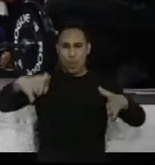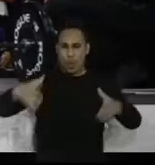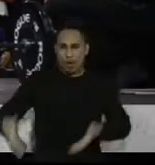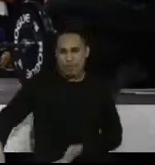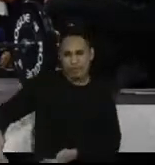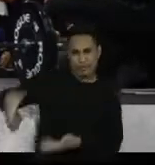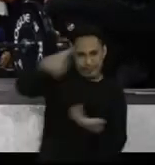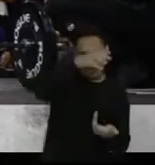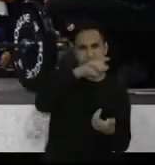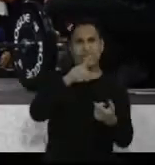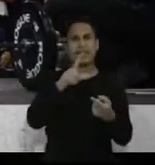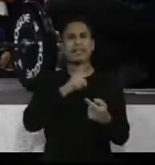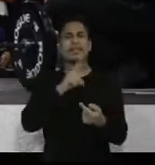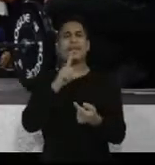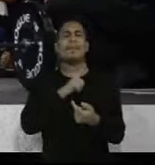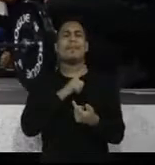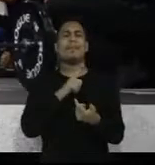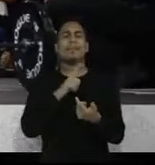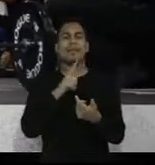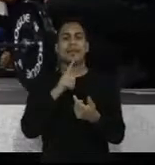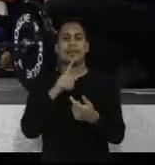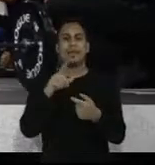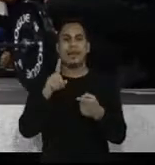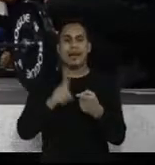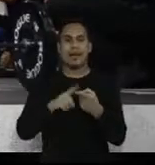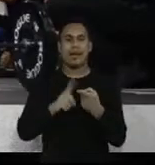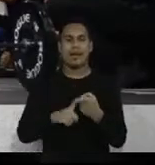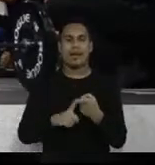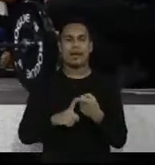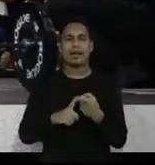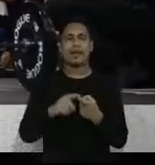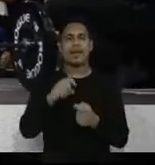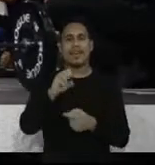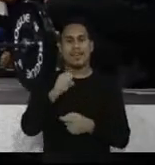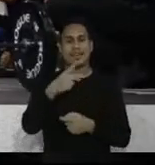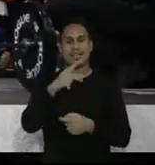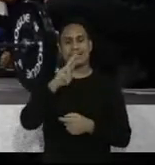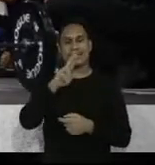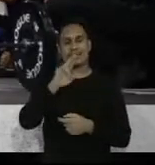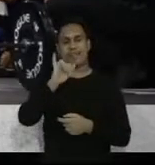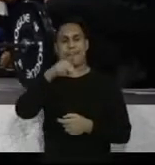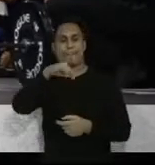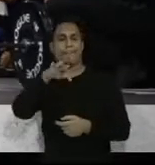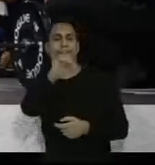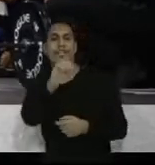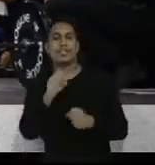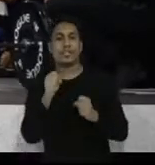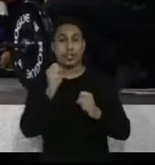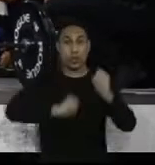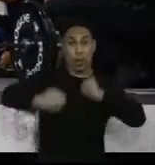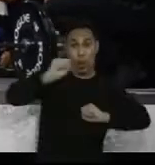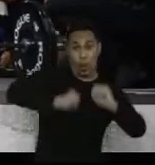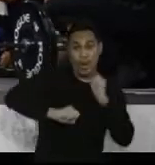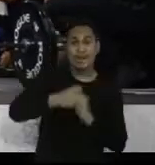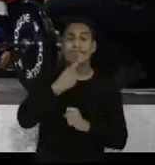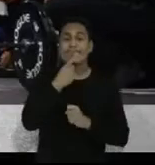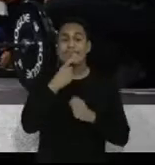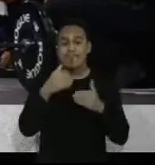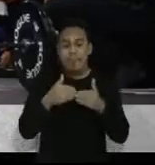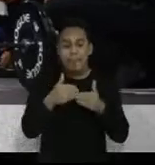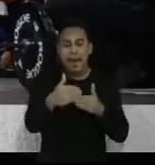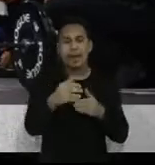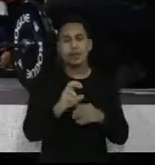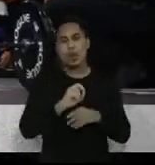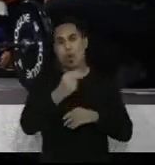em corridas, sprints de corrida, né? Não uma corrida longa, mas corridas curtas, sprints, ou uma natação também curta,